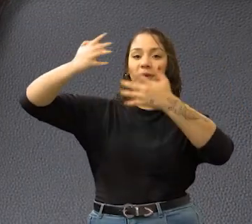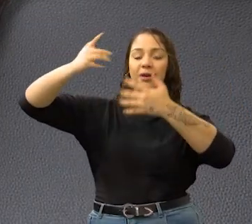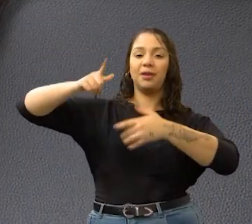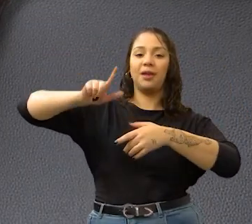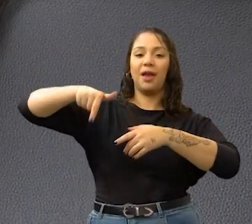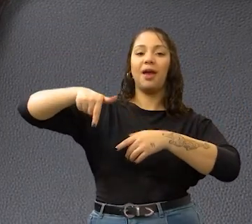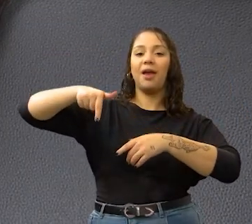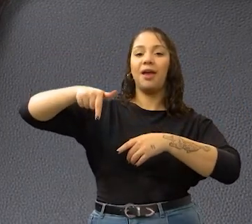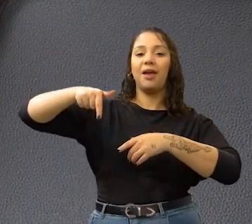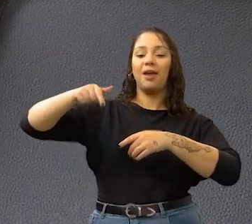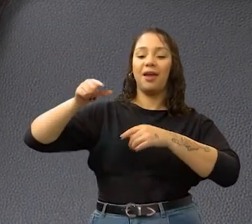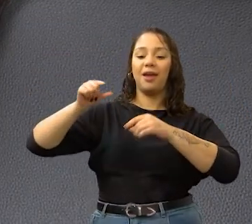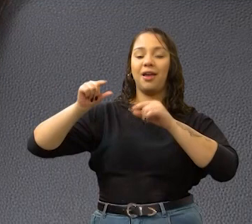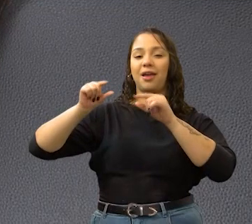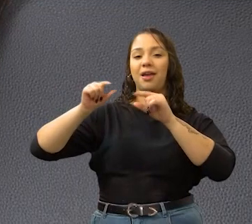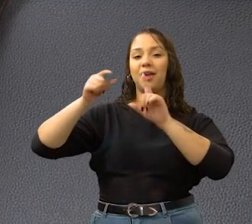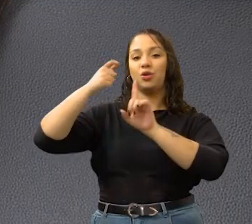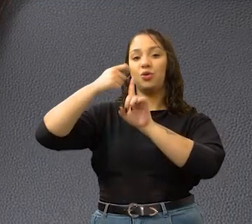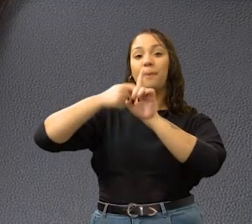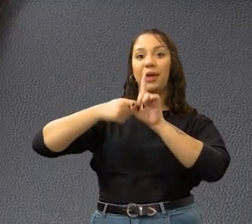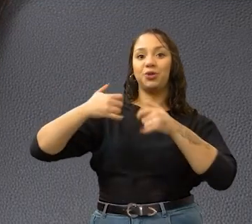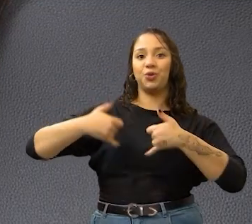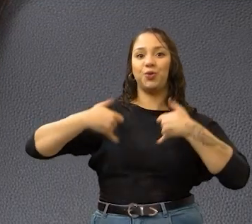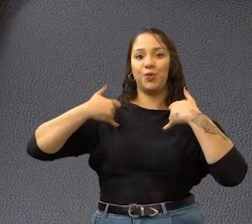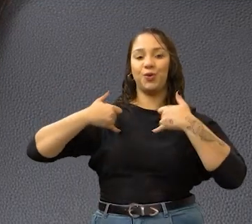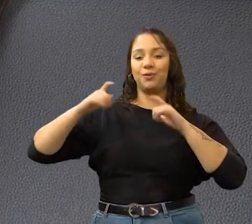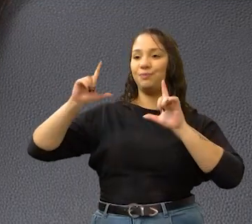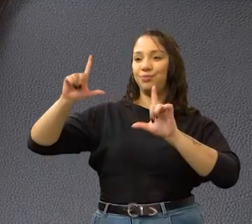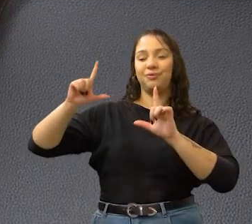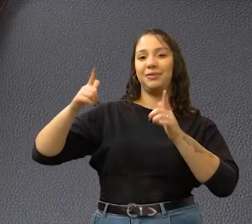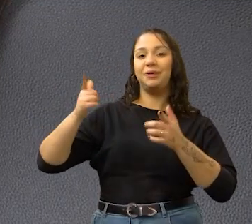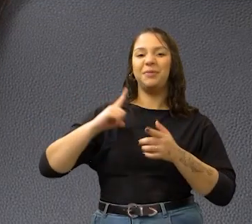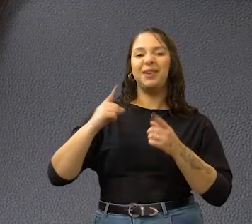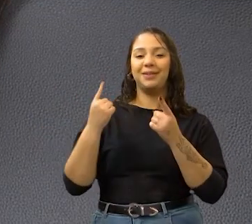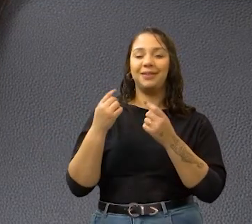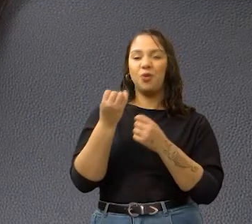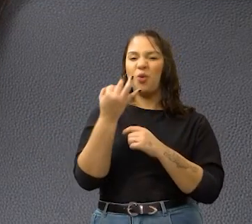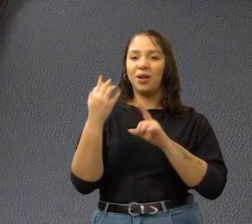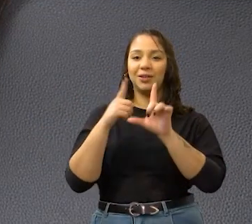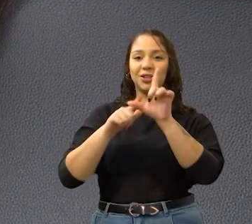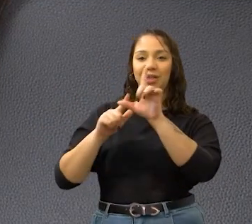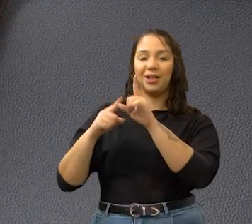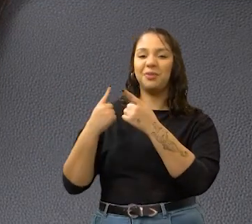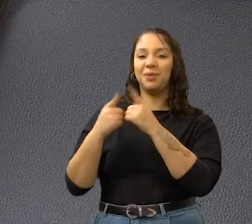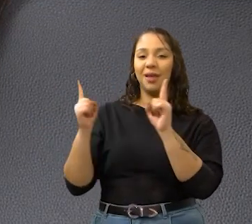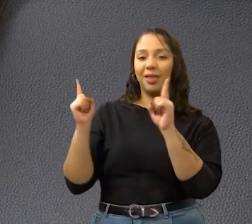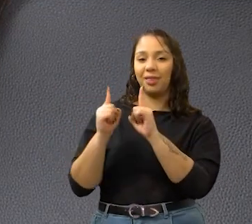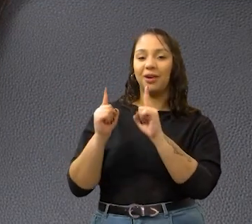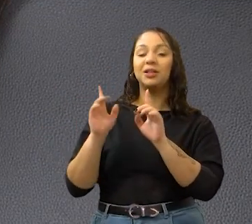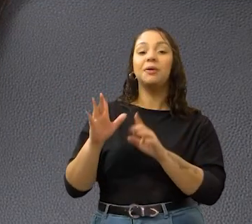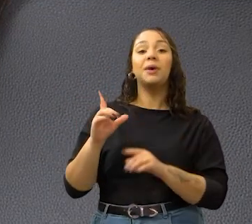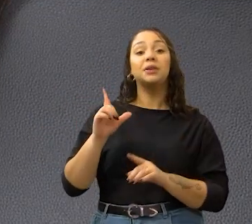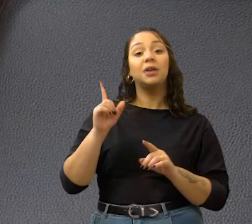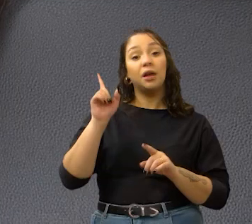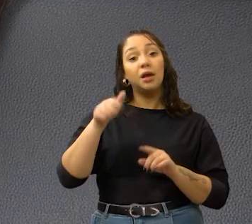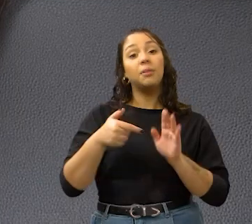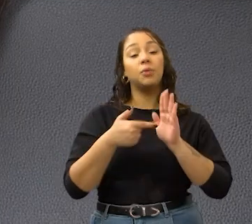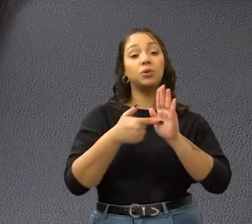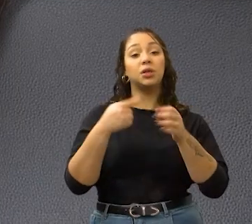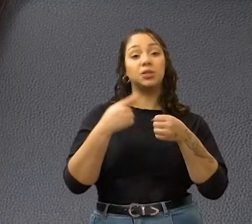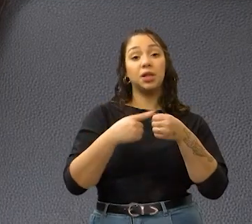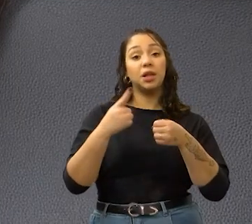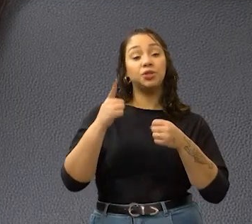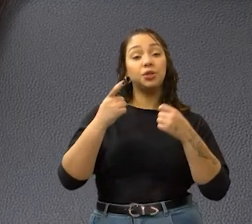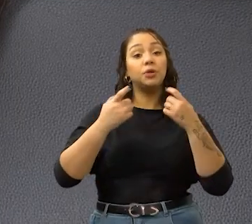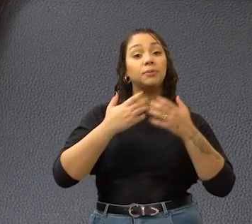quantidade de caracteres que cabem ali no relógio, né? Que é bem pequenininho, porque eu acho que isso mostra que Campinas se importa com